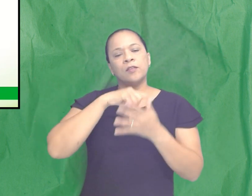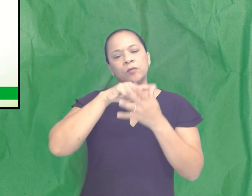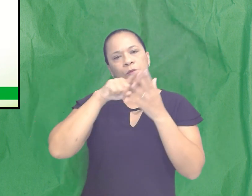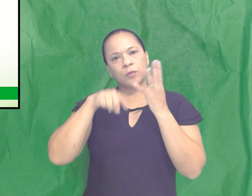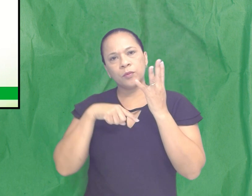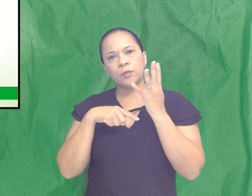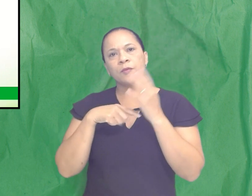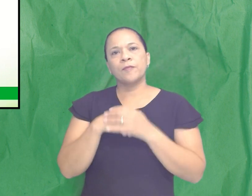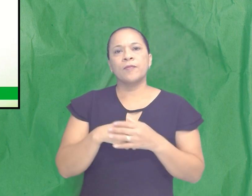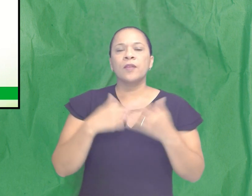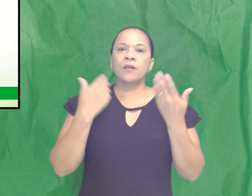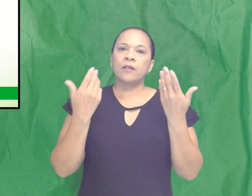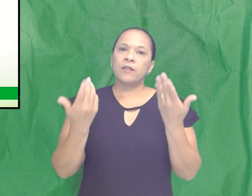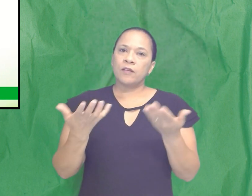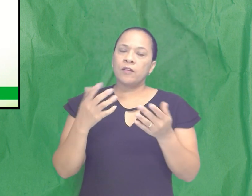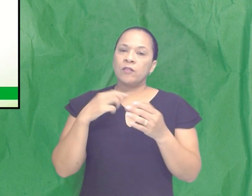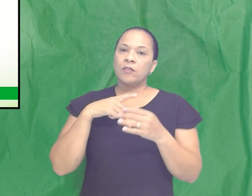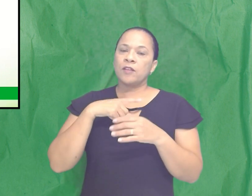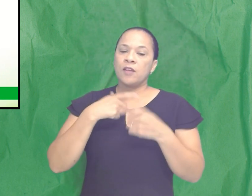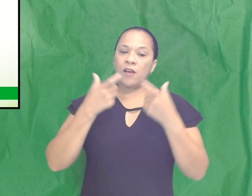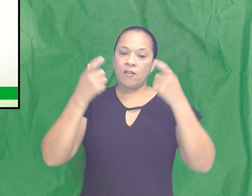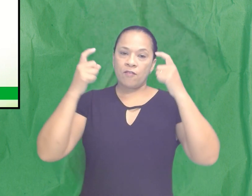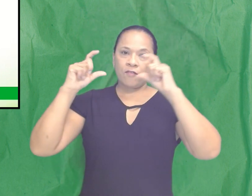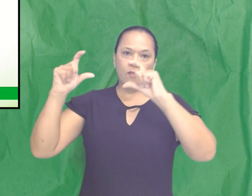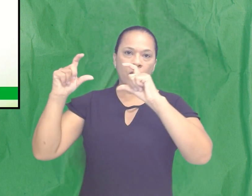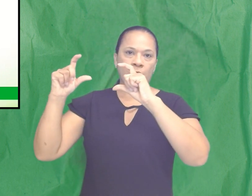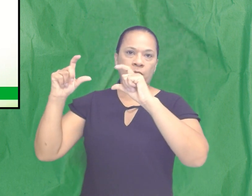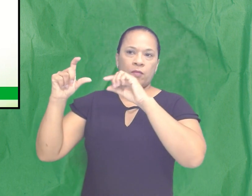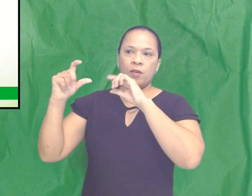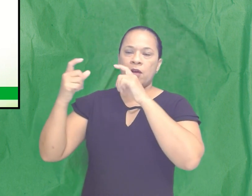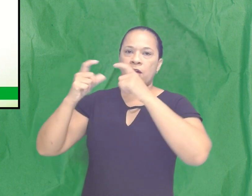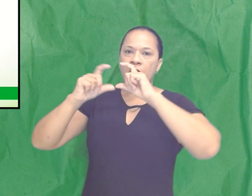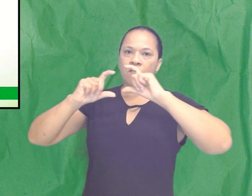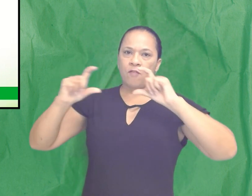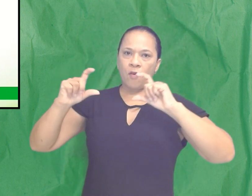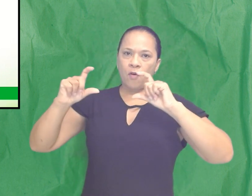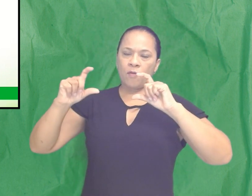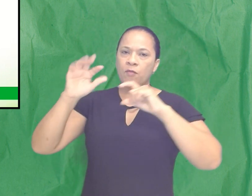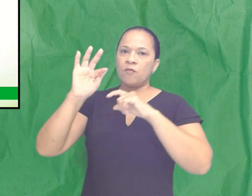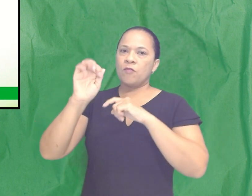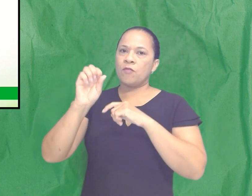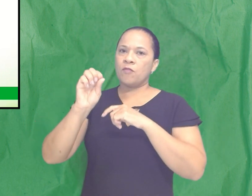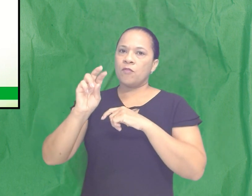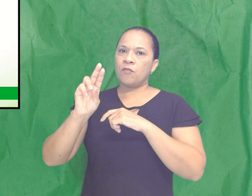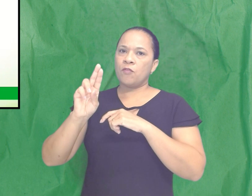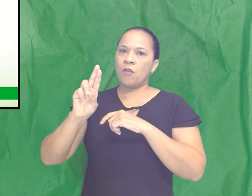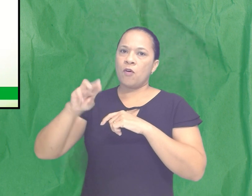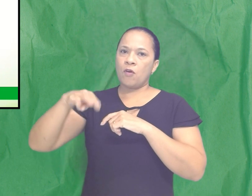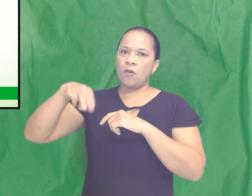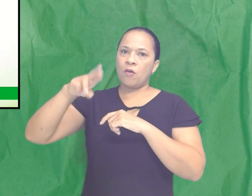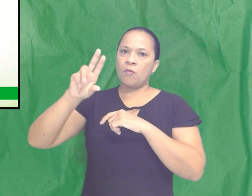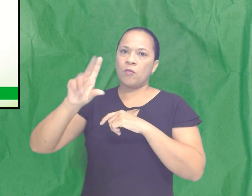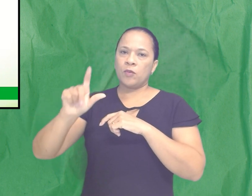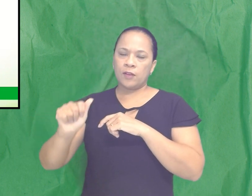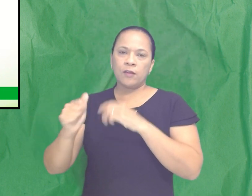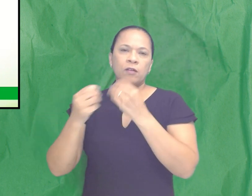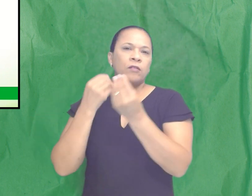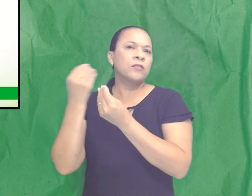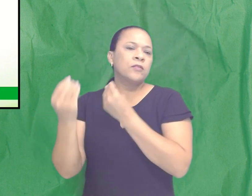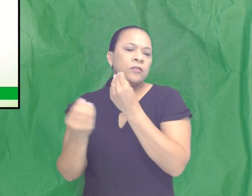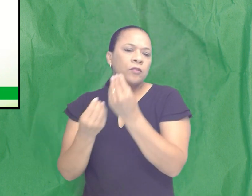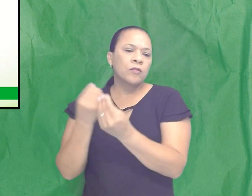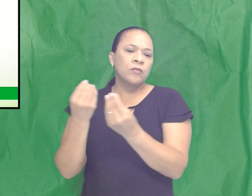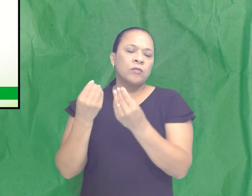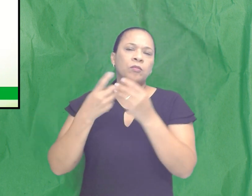É a partir da forma farmacêutica que se determina a via de administração de um fármaco. E o que